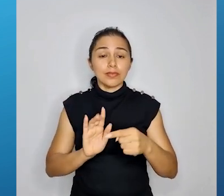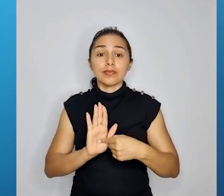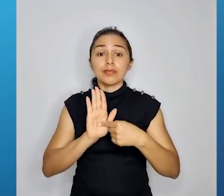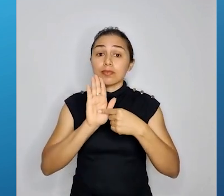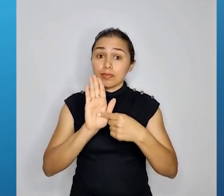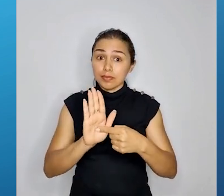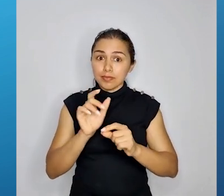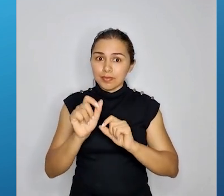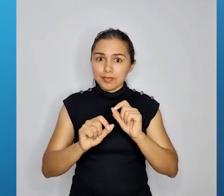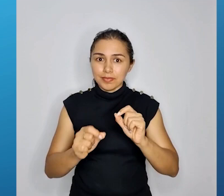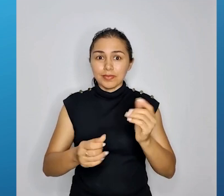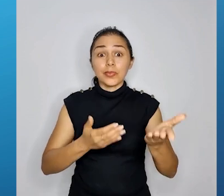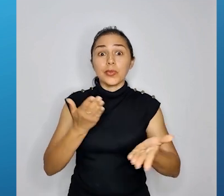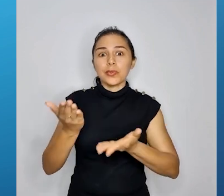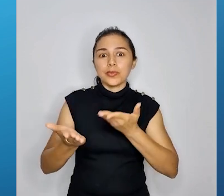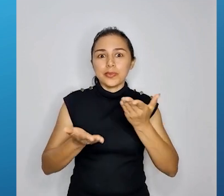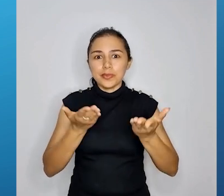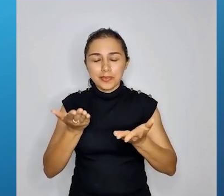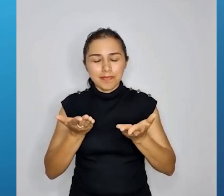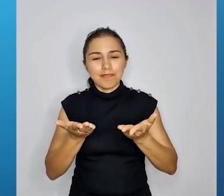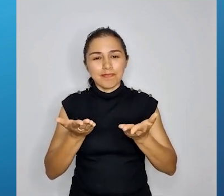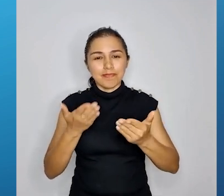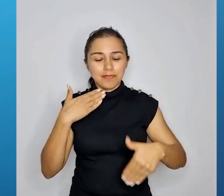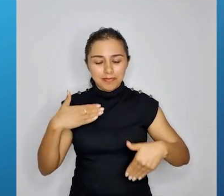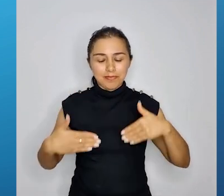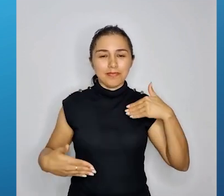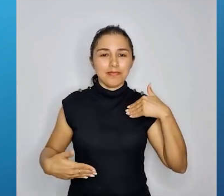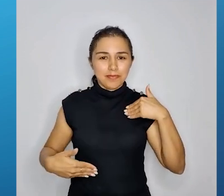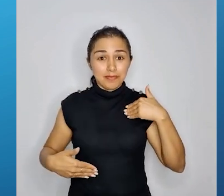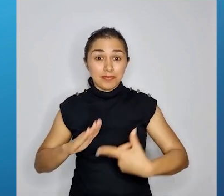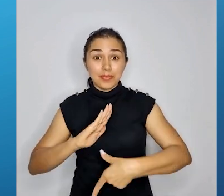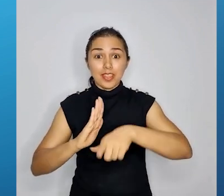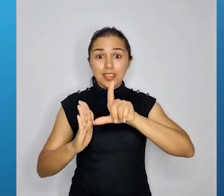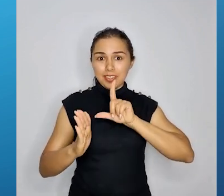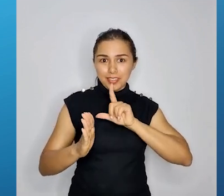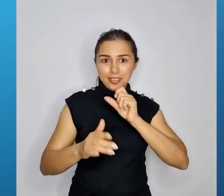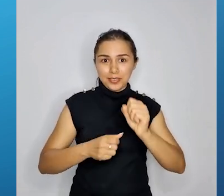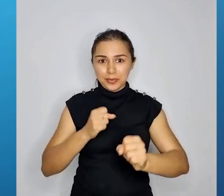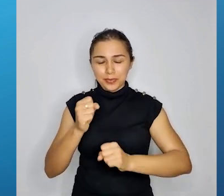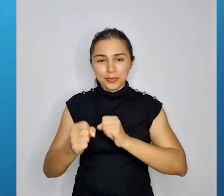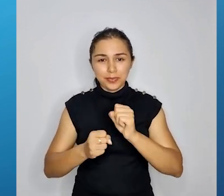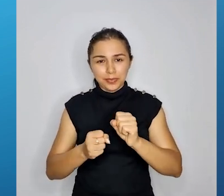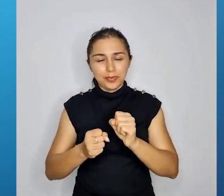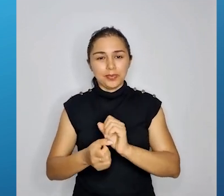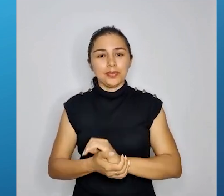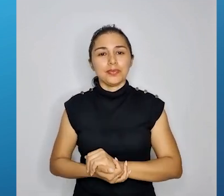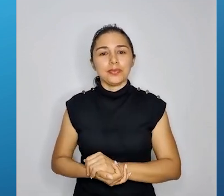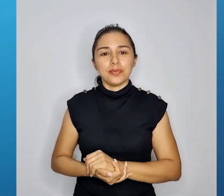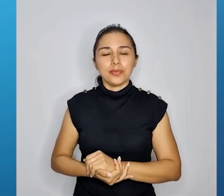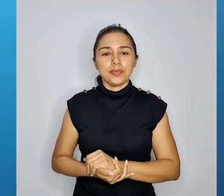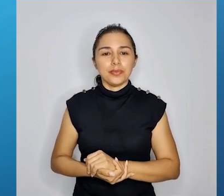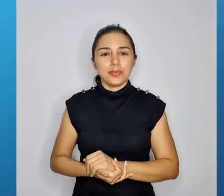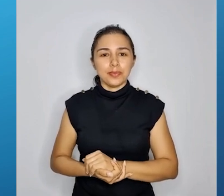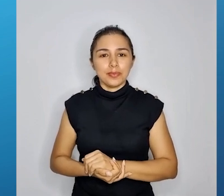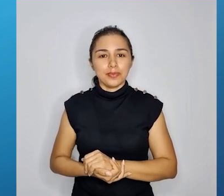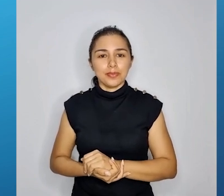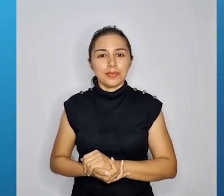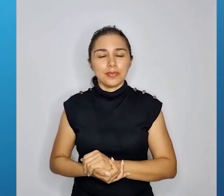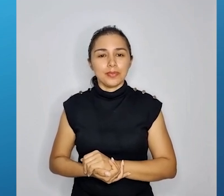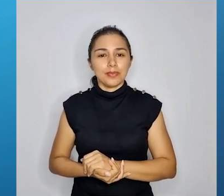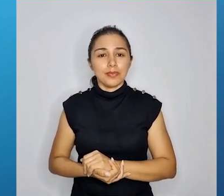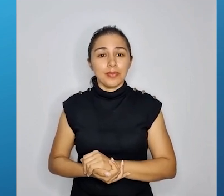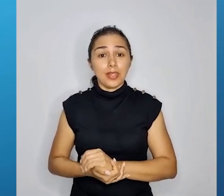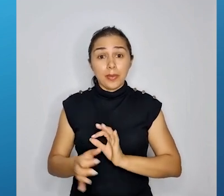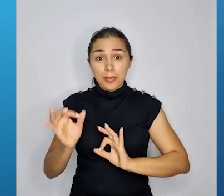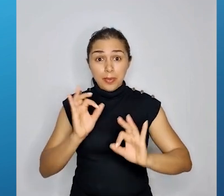também a respeito dos cuidados na preparação. Quais são os cuidados essenciais que nós temos que ter em uma preparação para